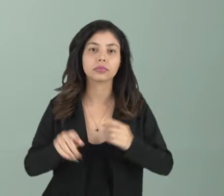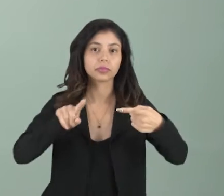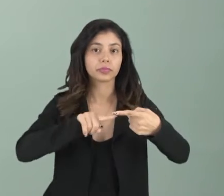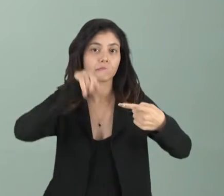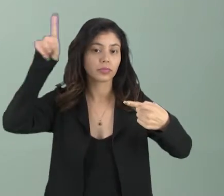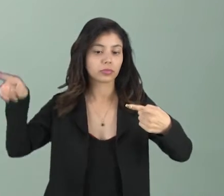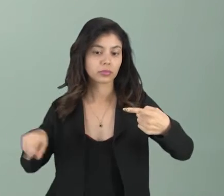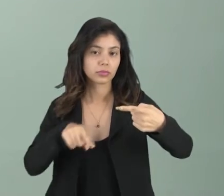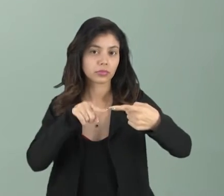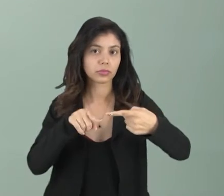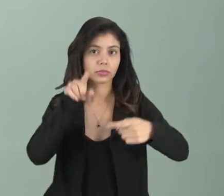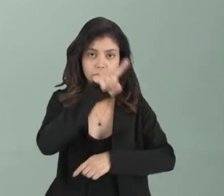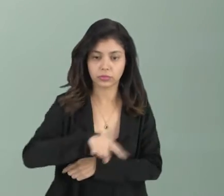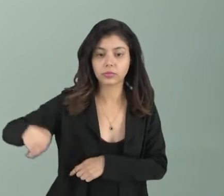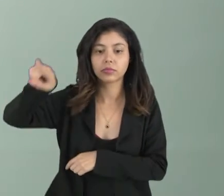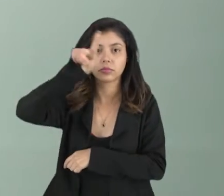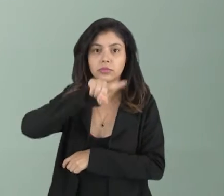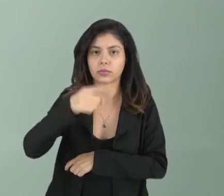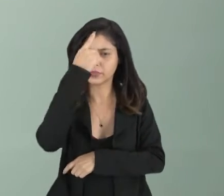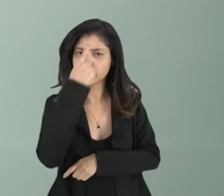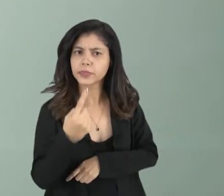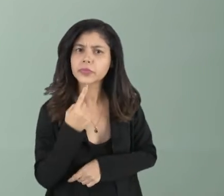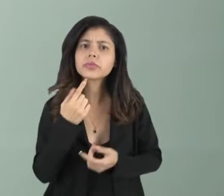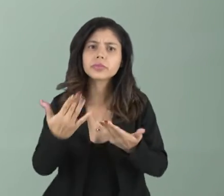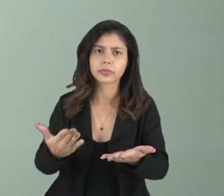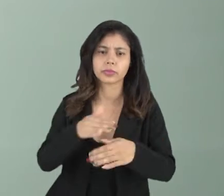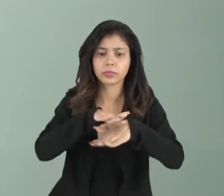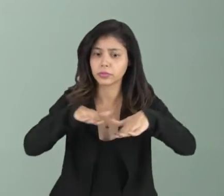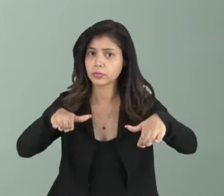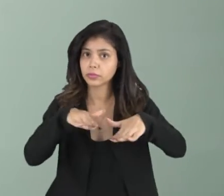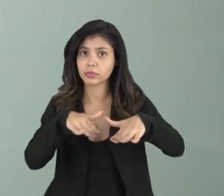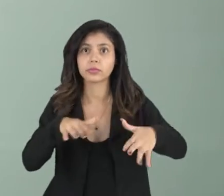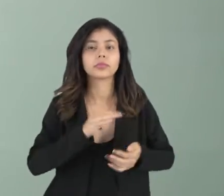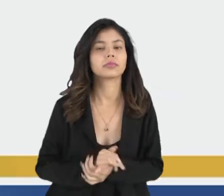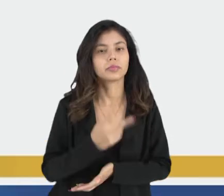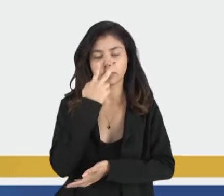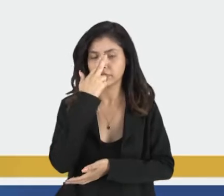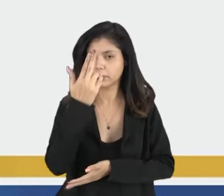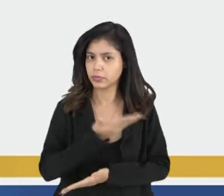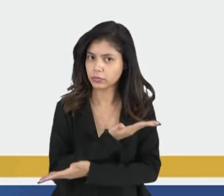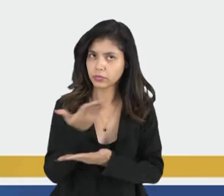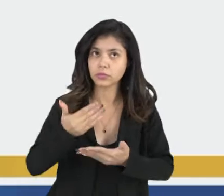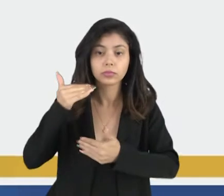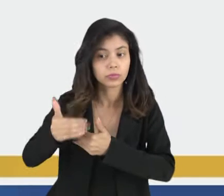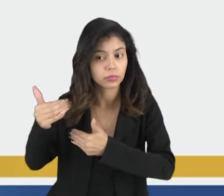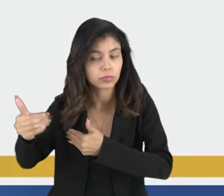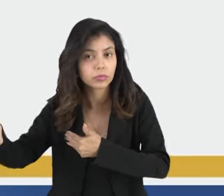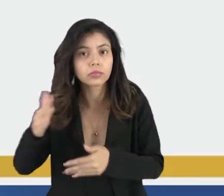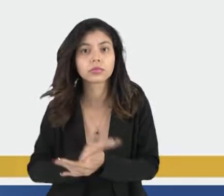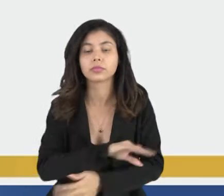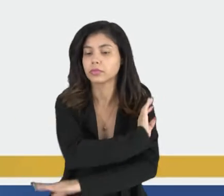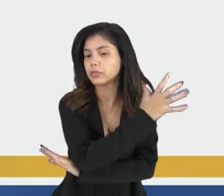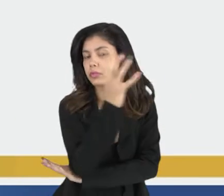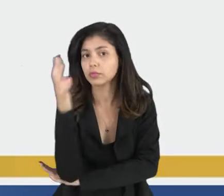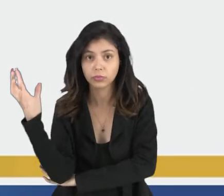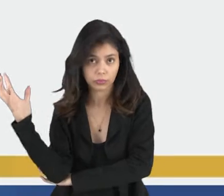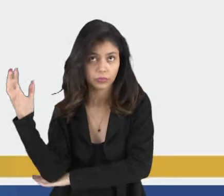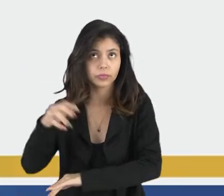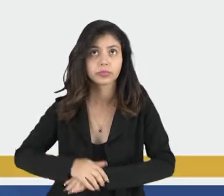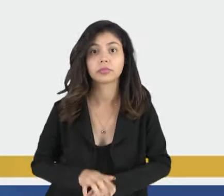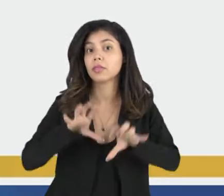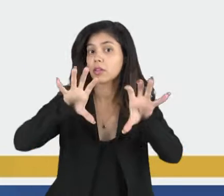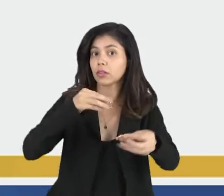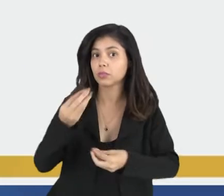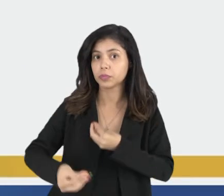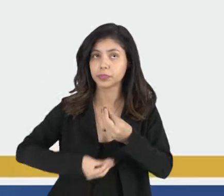Circunferência e círculo são figuras geométricas planas que aparecem com frequência na natureza,